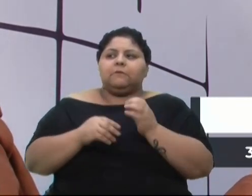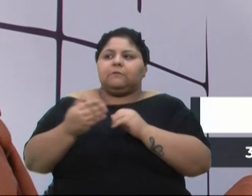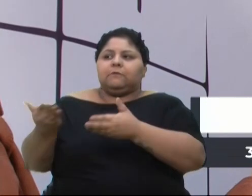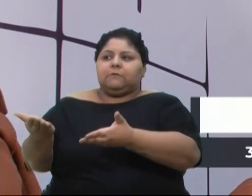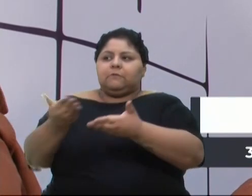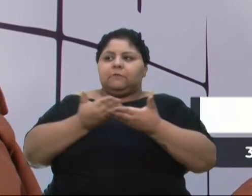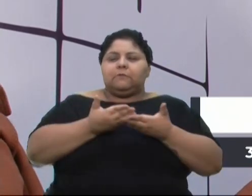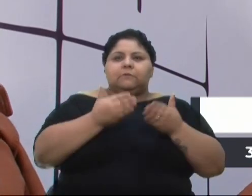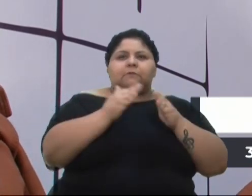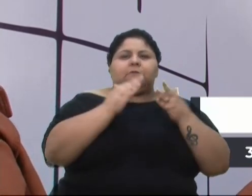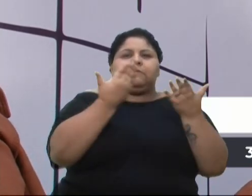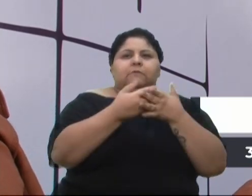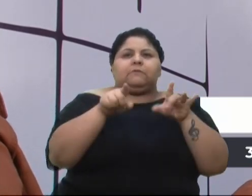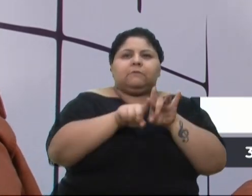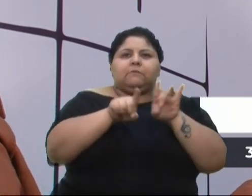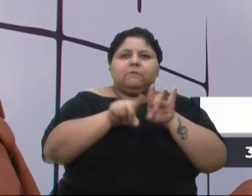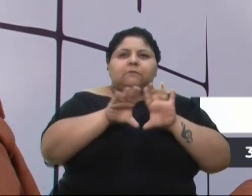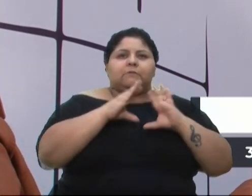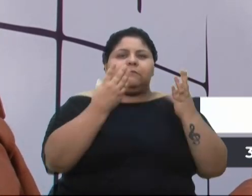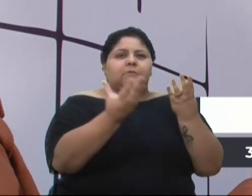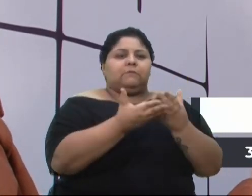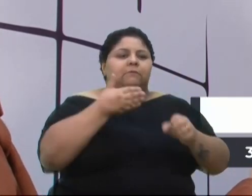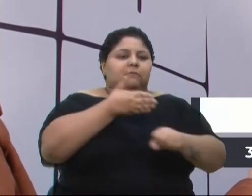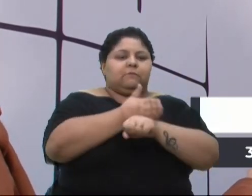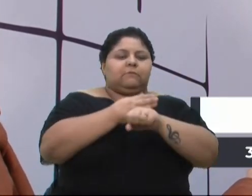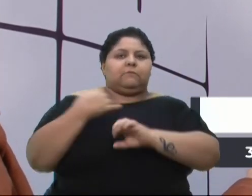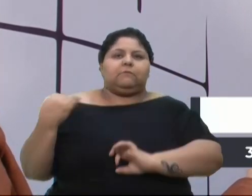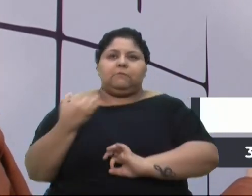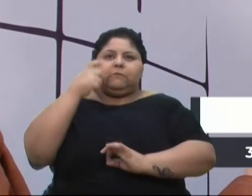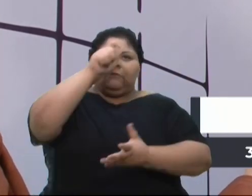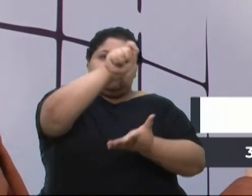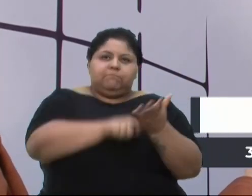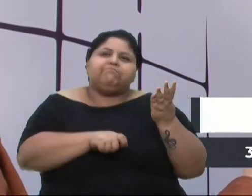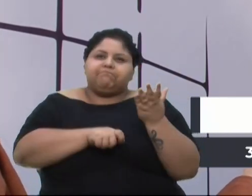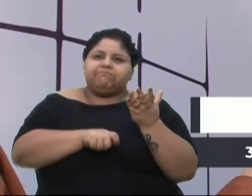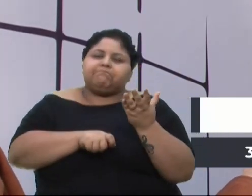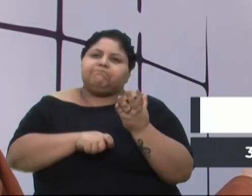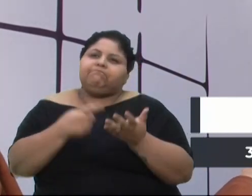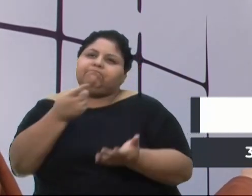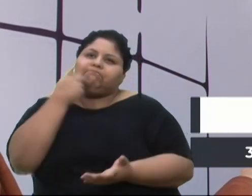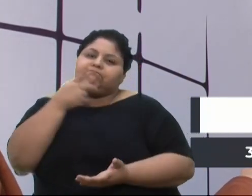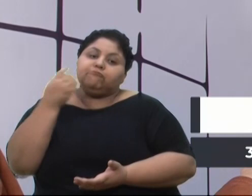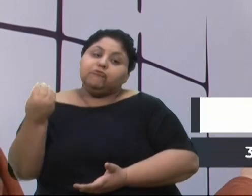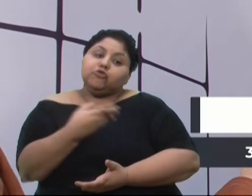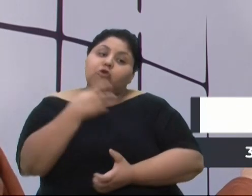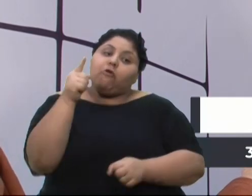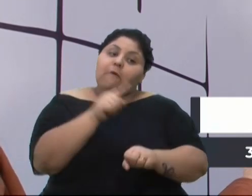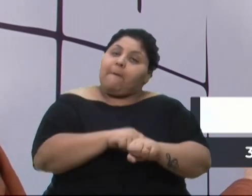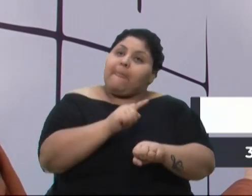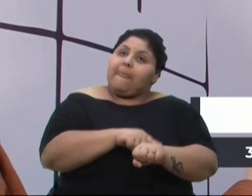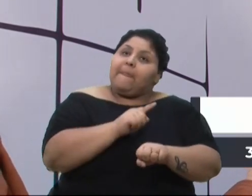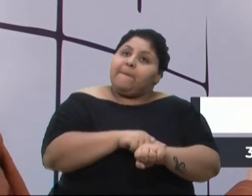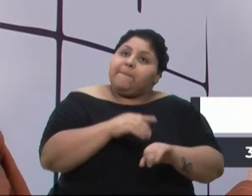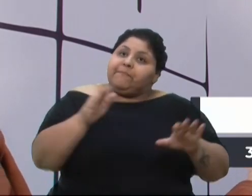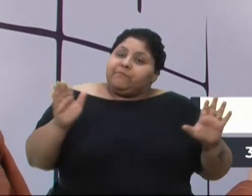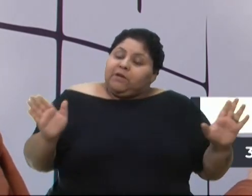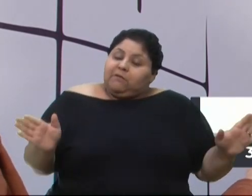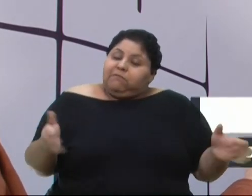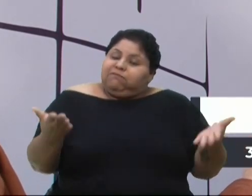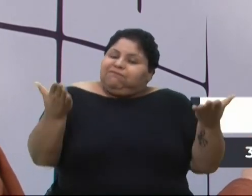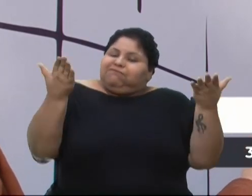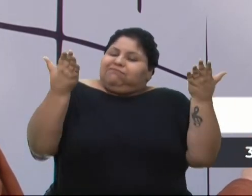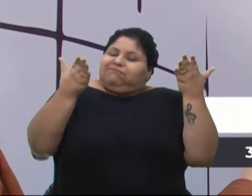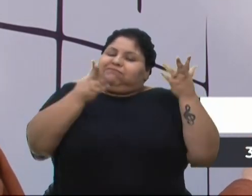vereadores, convidamos também a comunidade a participar dessa importante assinatura. Dizer que a gente vive um novo momento, onde se enaltece o